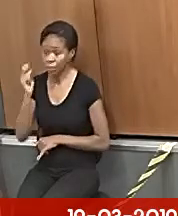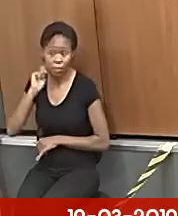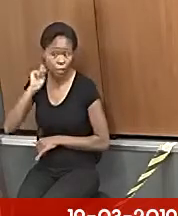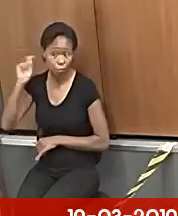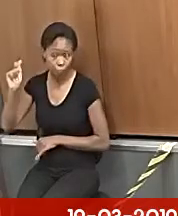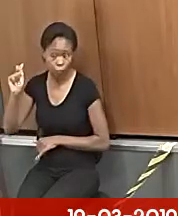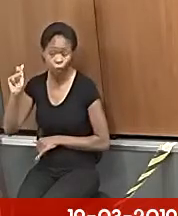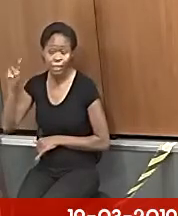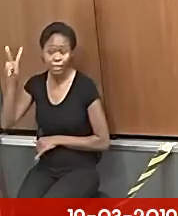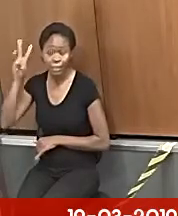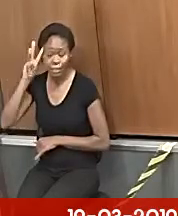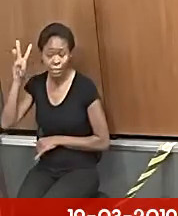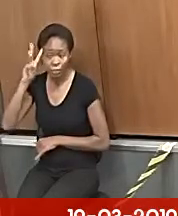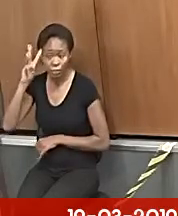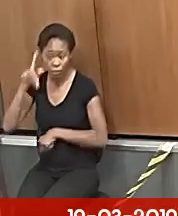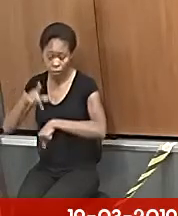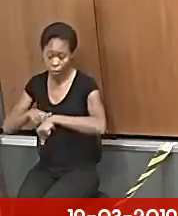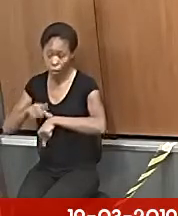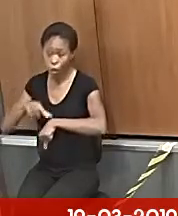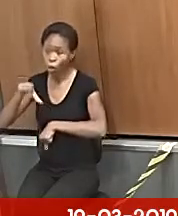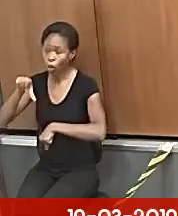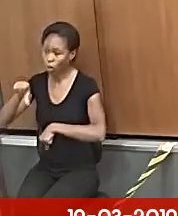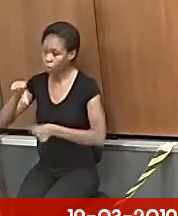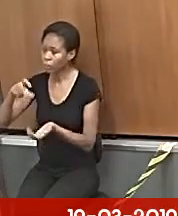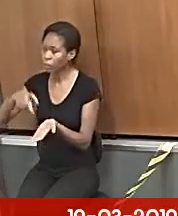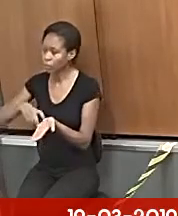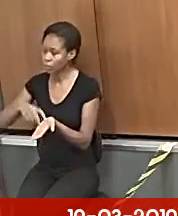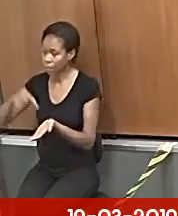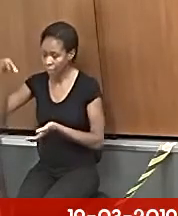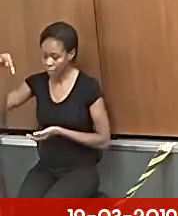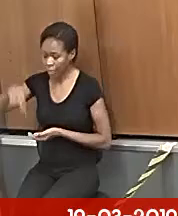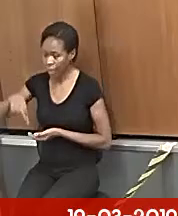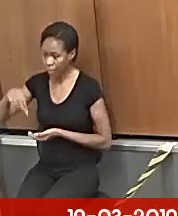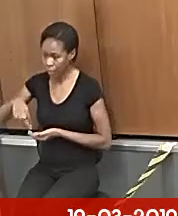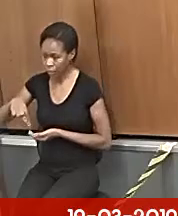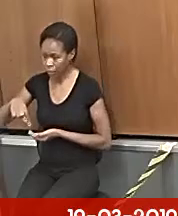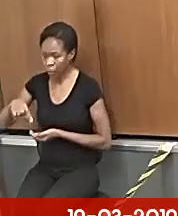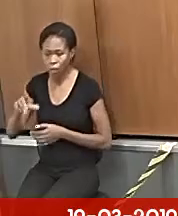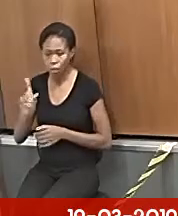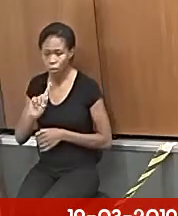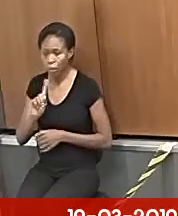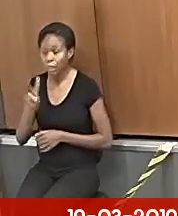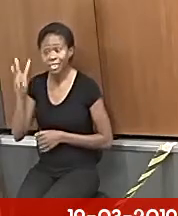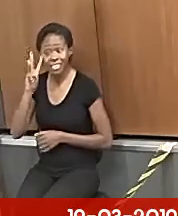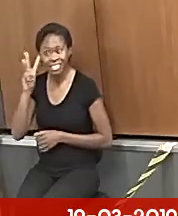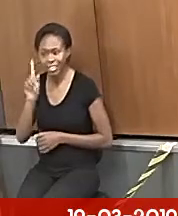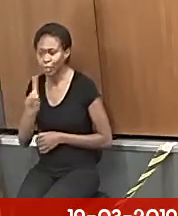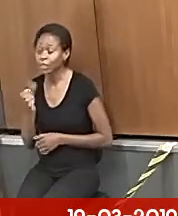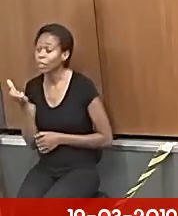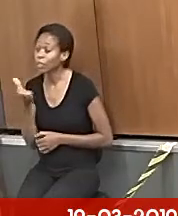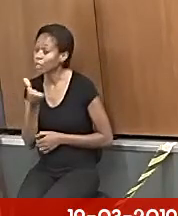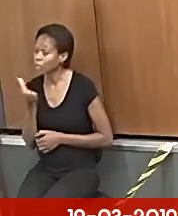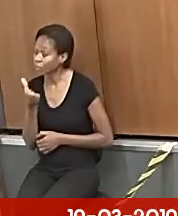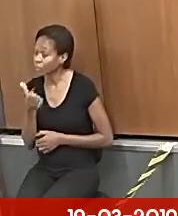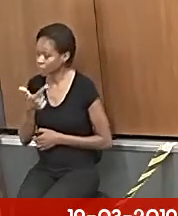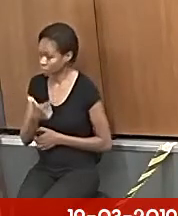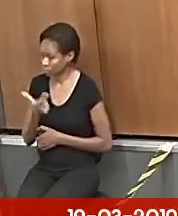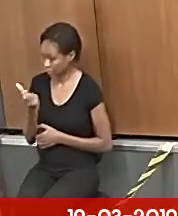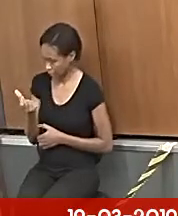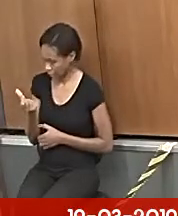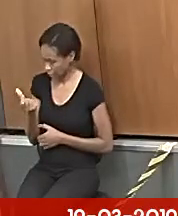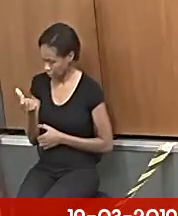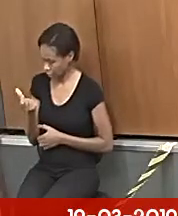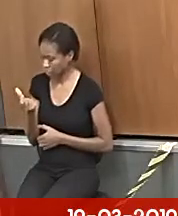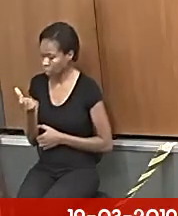9 horas da manhã é reservar esse espaço é sexta-feira sexta-feira 26 perfeitamente nove da